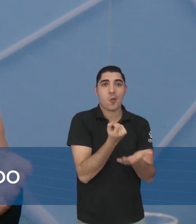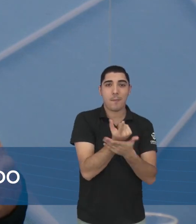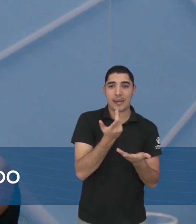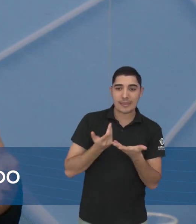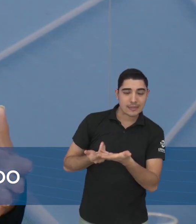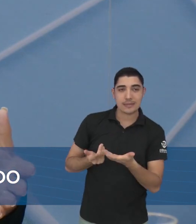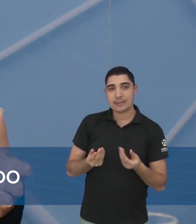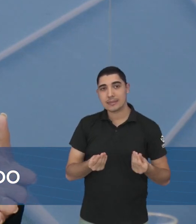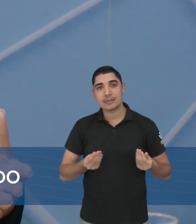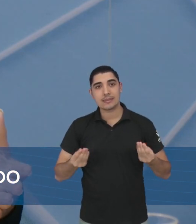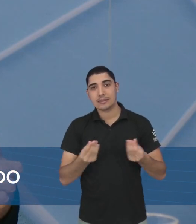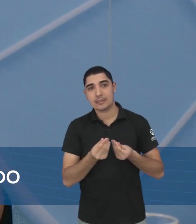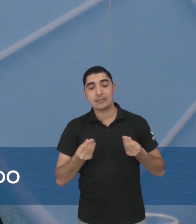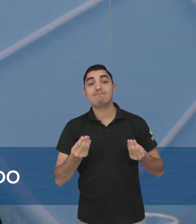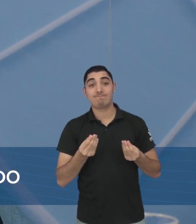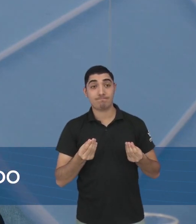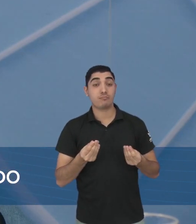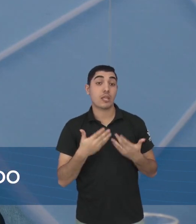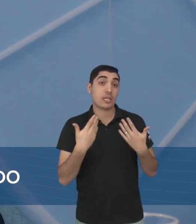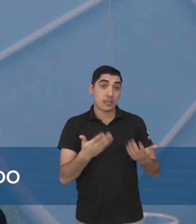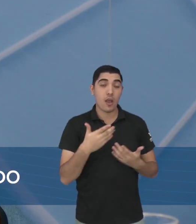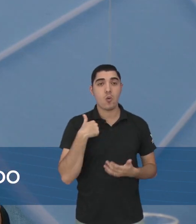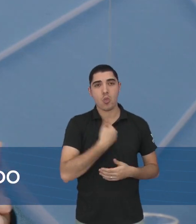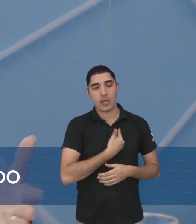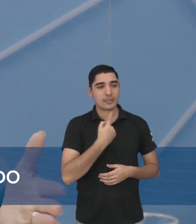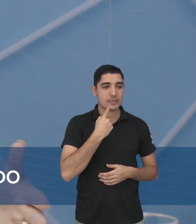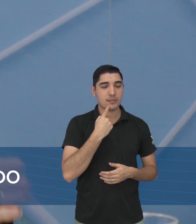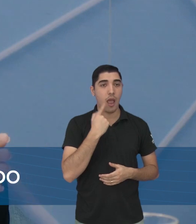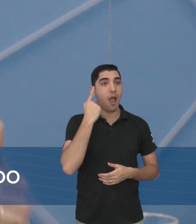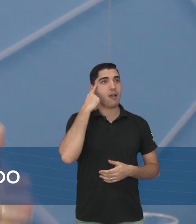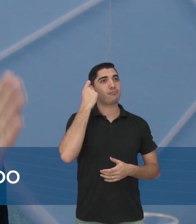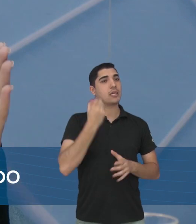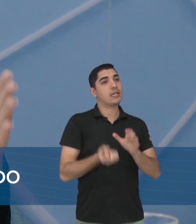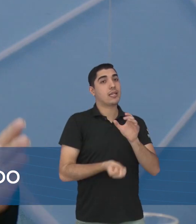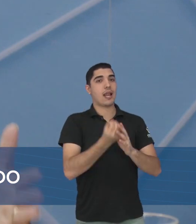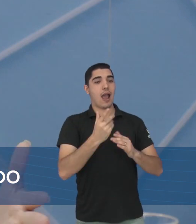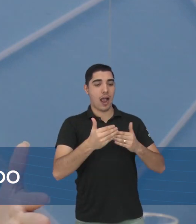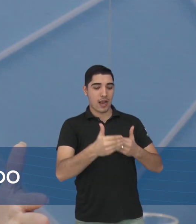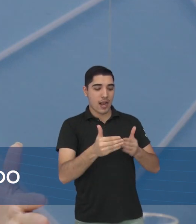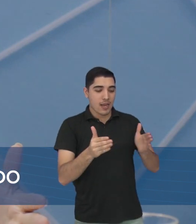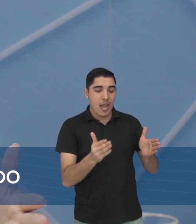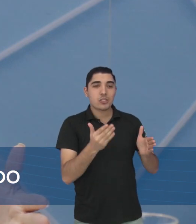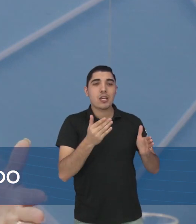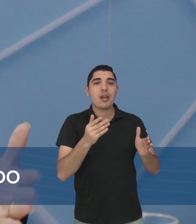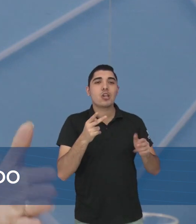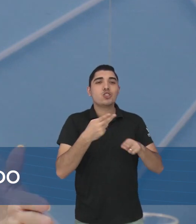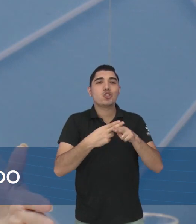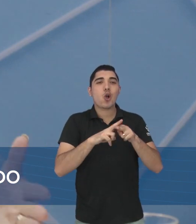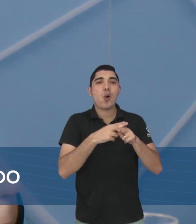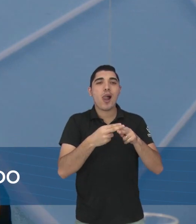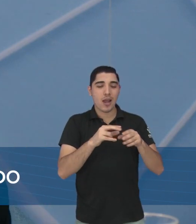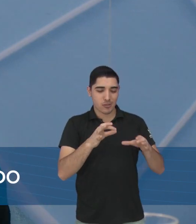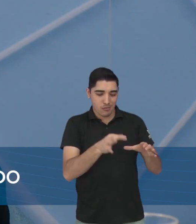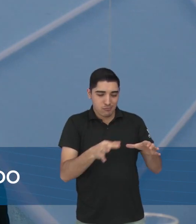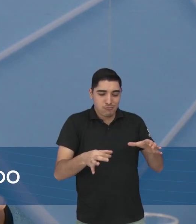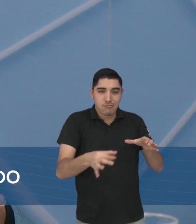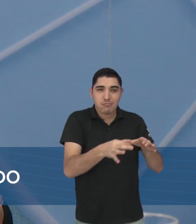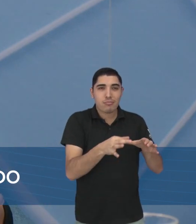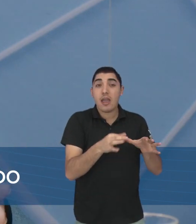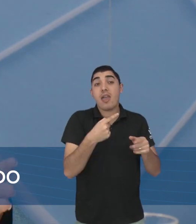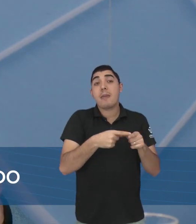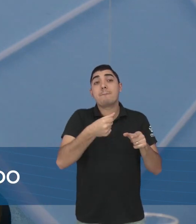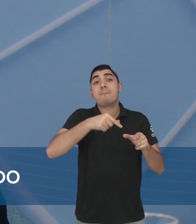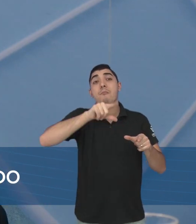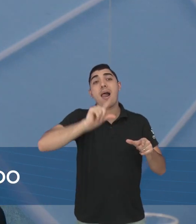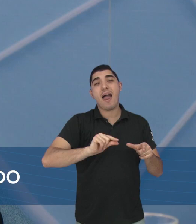né, dessas famílias que a gente acompanha. Então, a gente faz a campanha da caixa de bombom, né? Porque uma caixa de bombom é algo mais acessível,